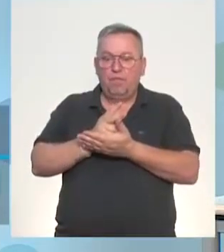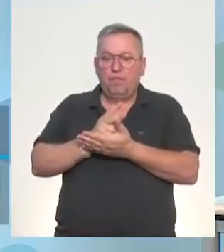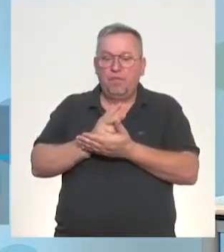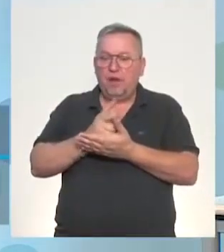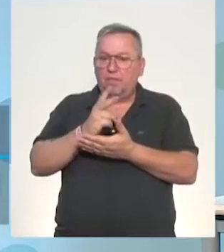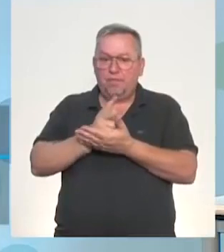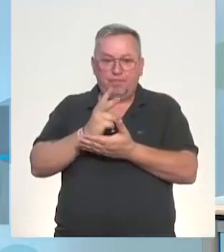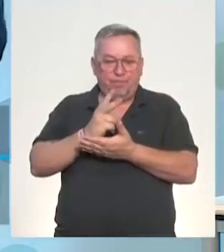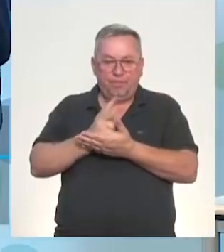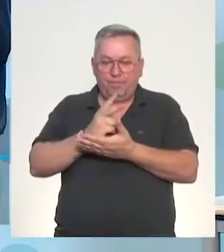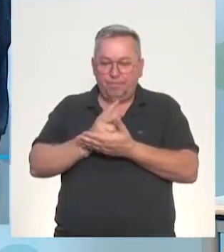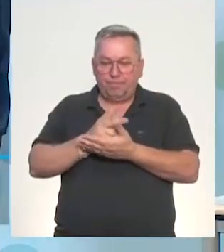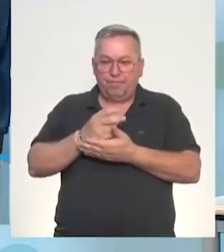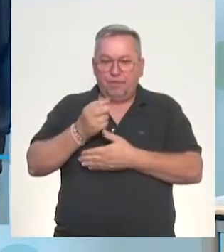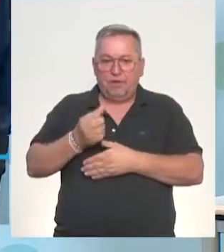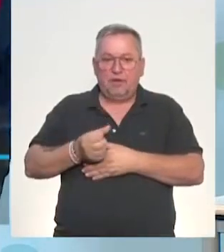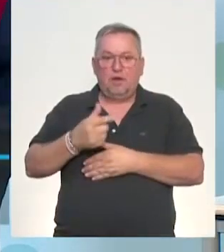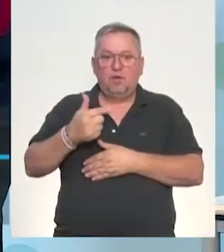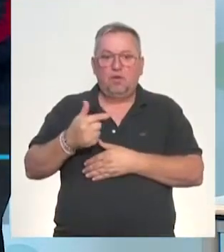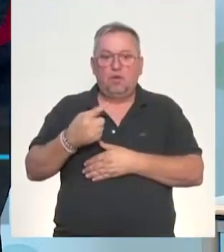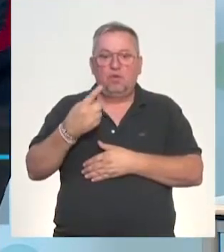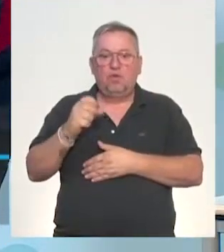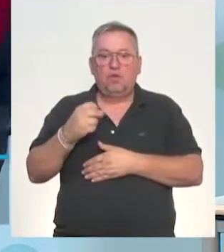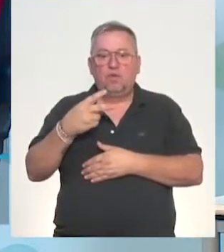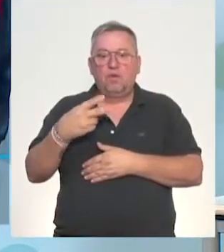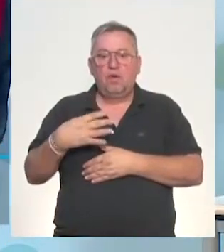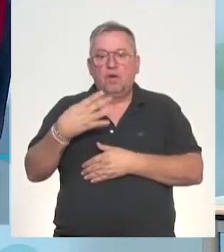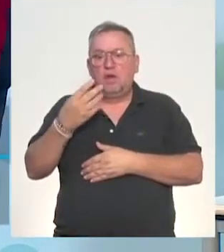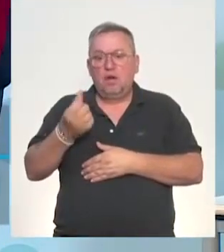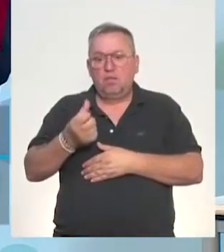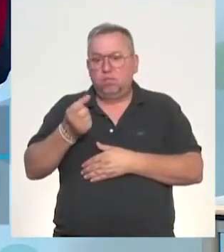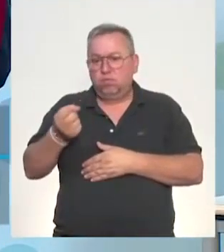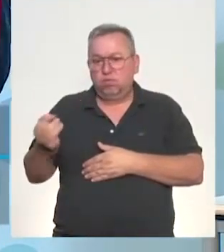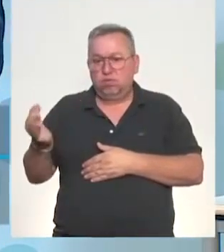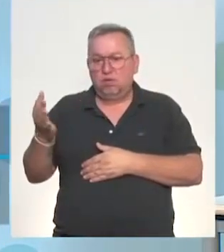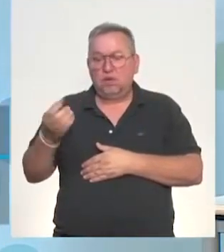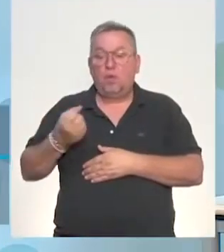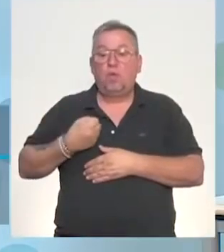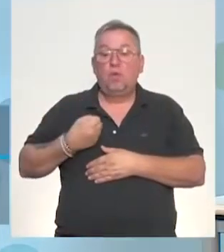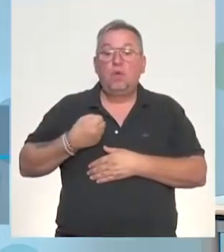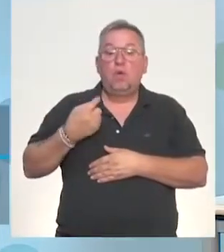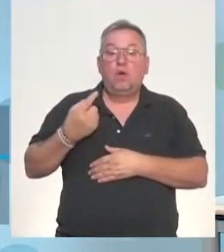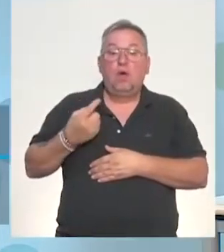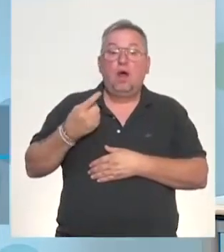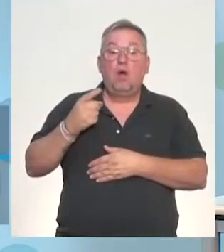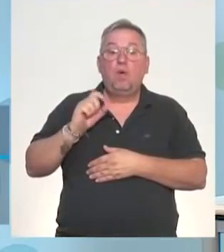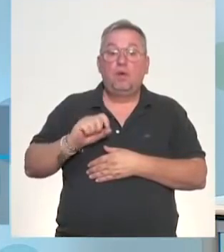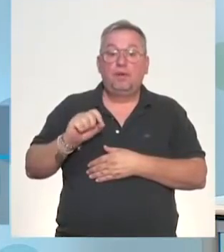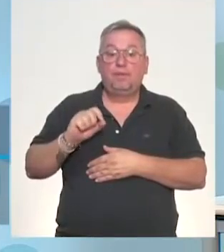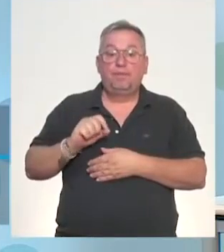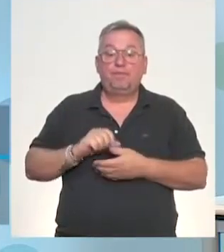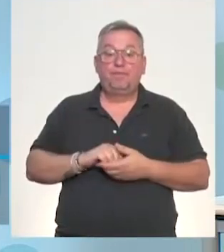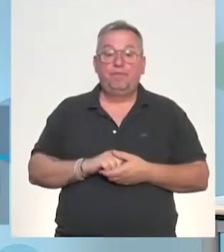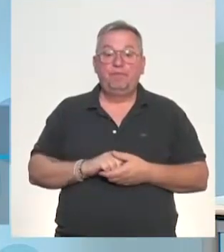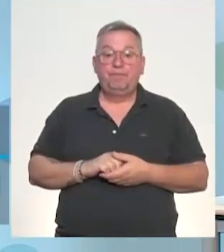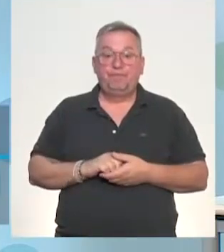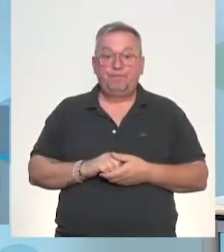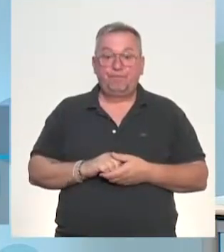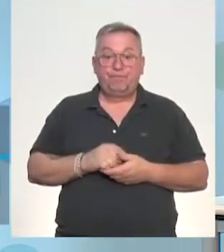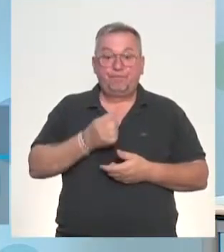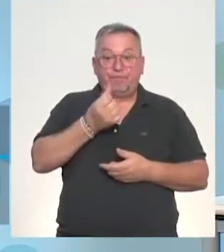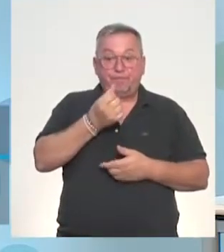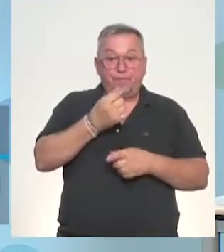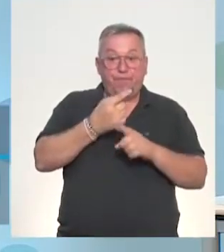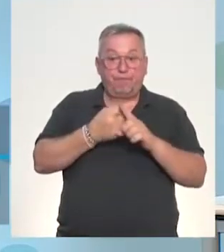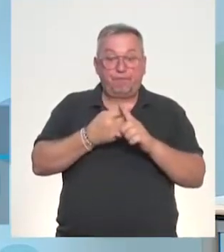percebam, 6, 12, 18, 24, 30, 36 e por aí vai. E o primeiro elemento, ele é obtido, como a gente falou, do